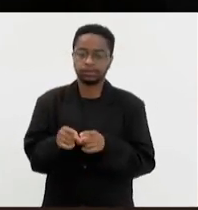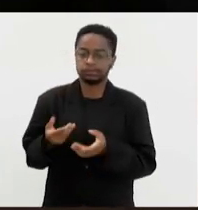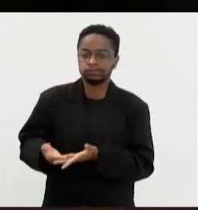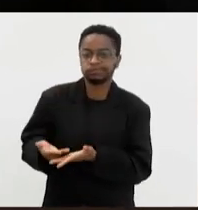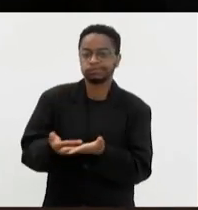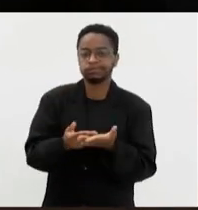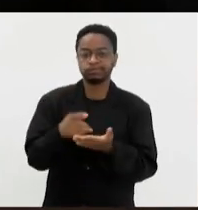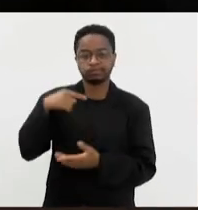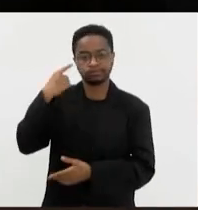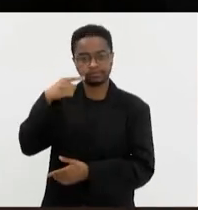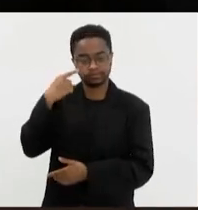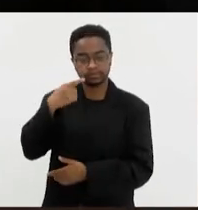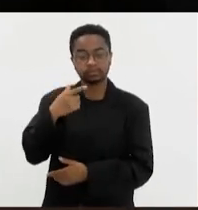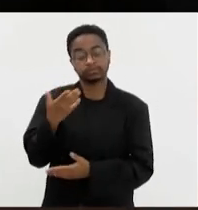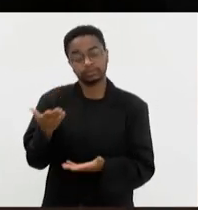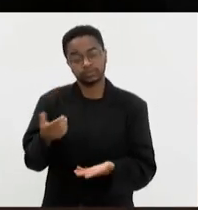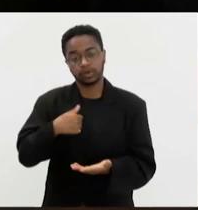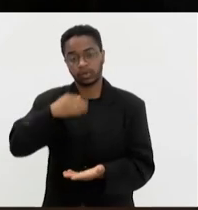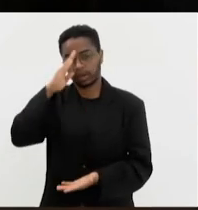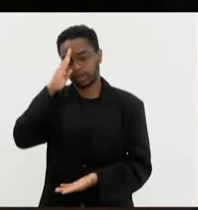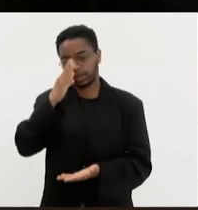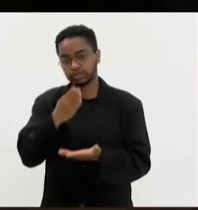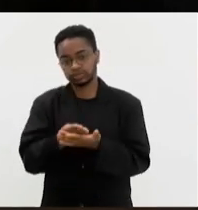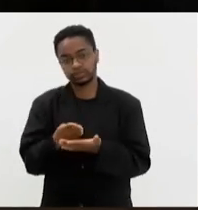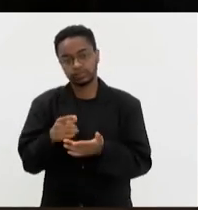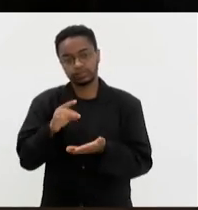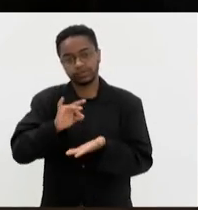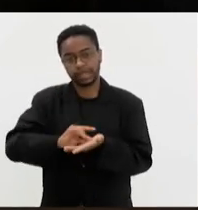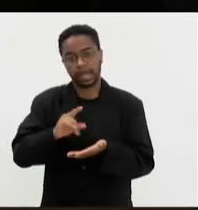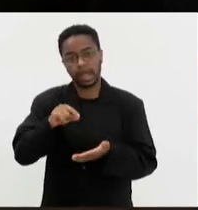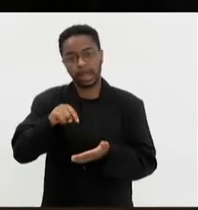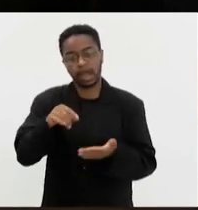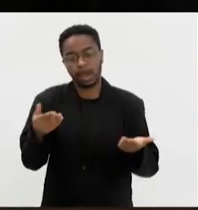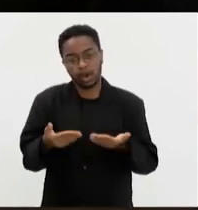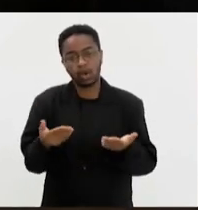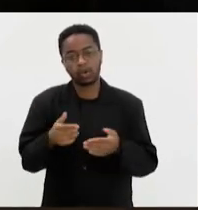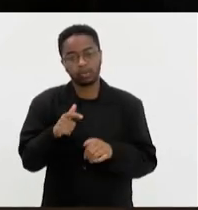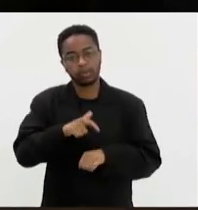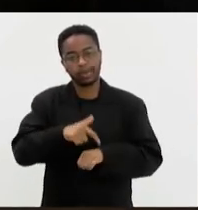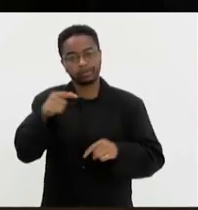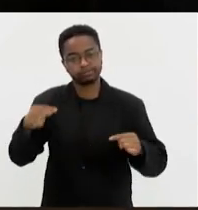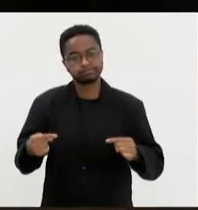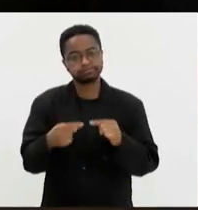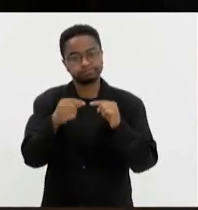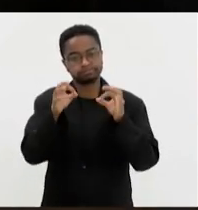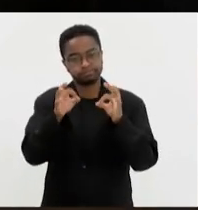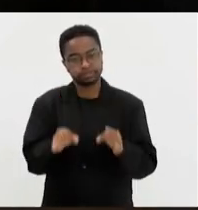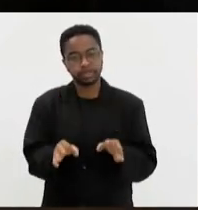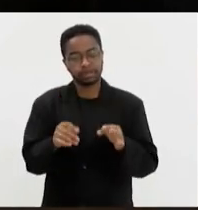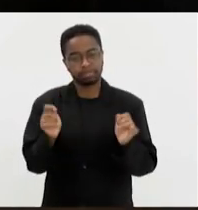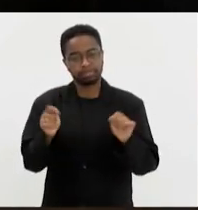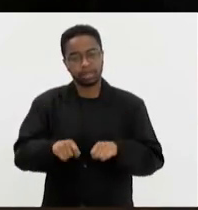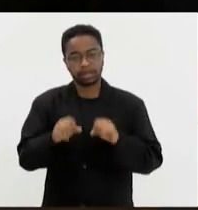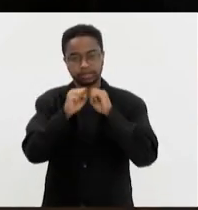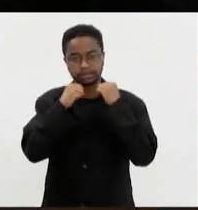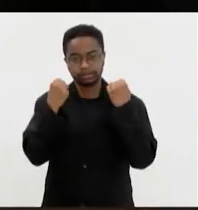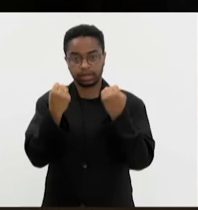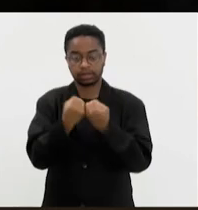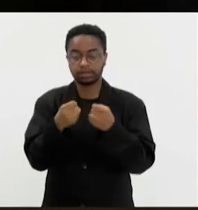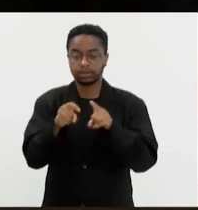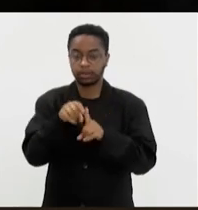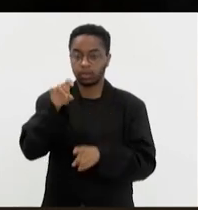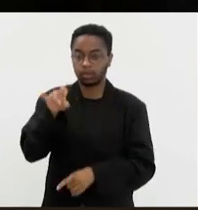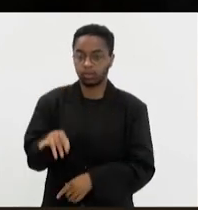de direito enfim creio que é o momento bastante apropriado para Esse seminário e por fim